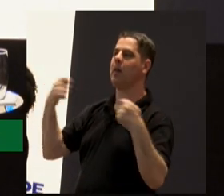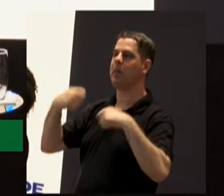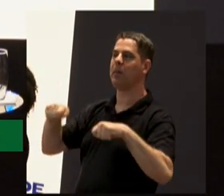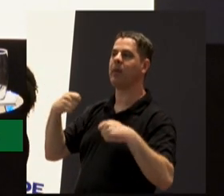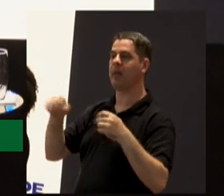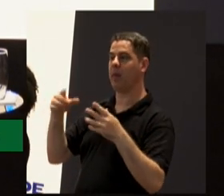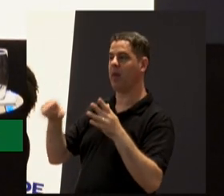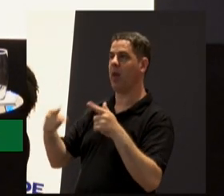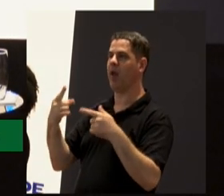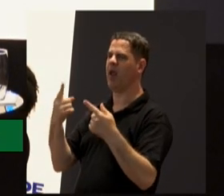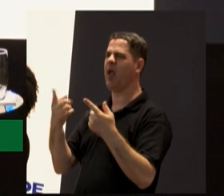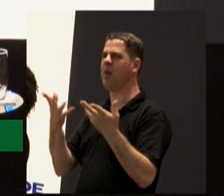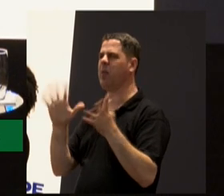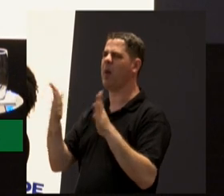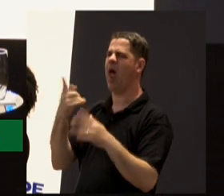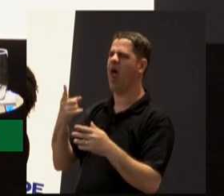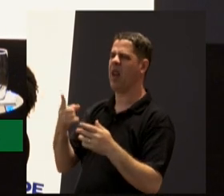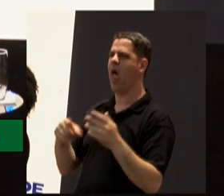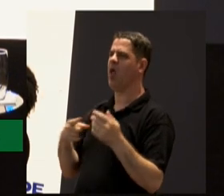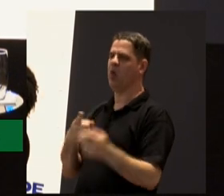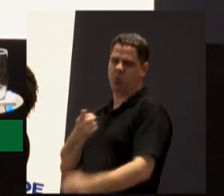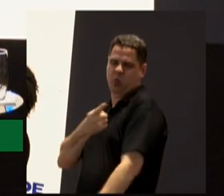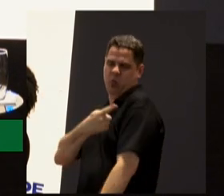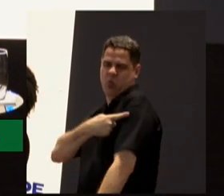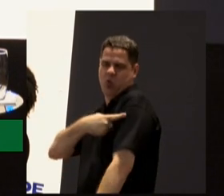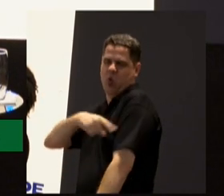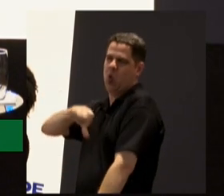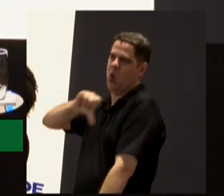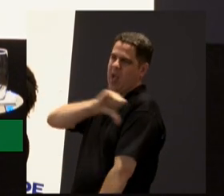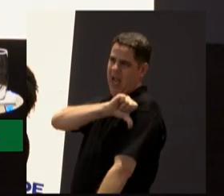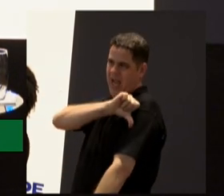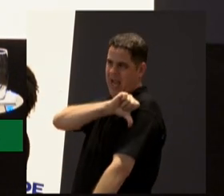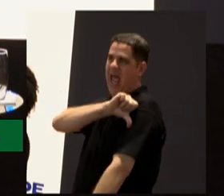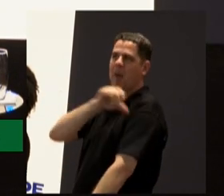terminando o ensino fundamental, quando a lei foi aprovada.